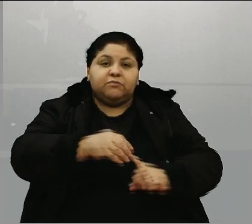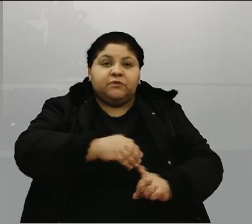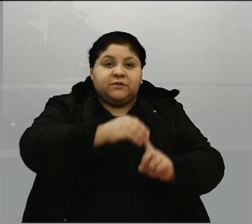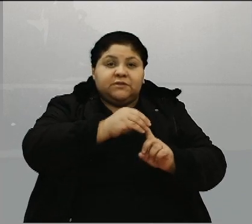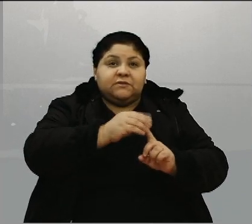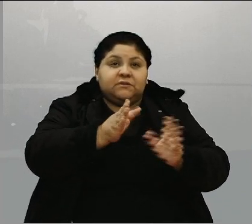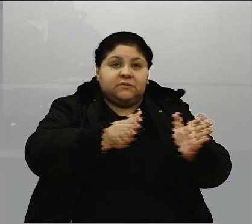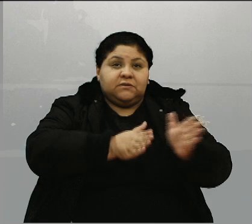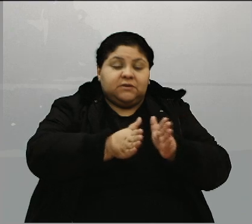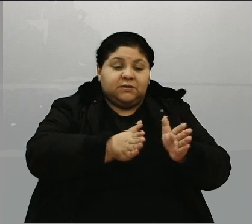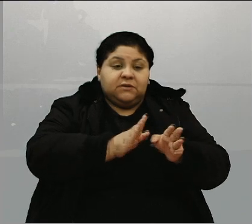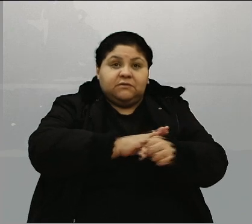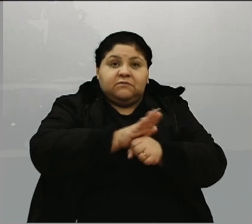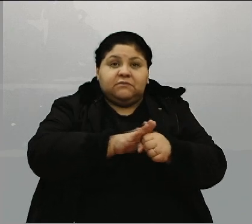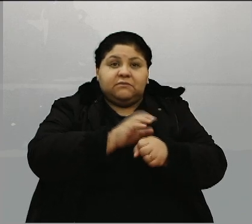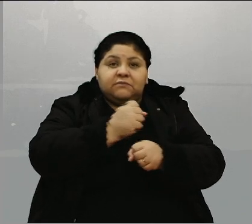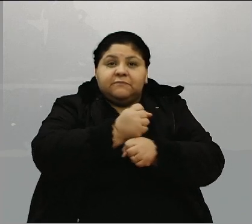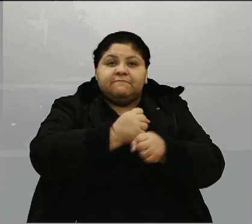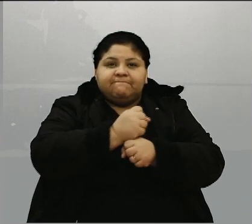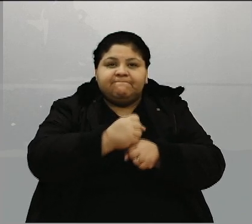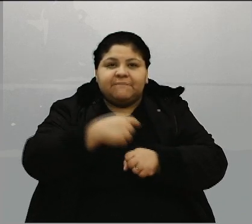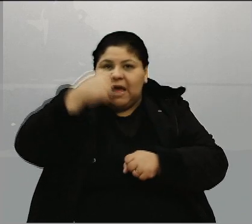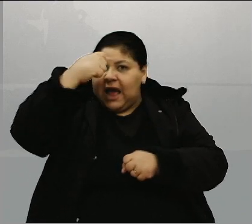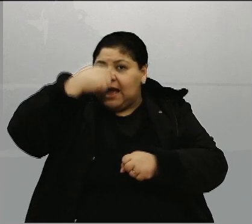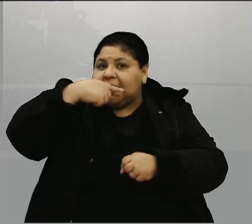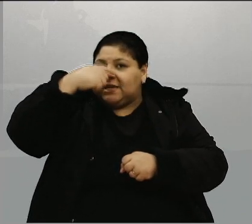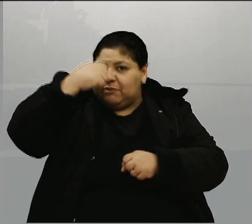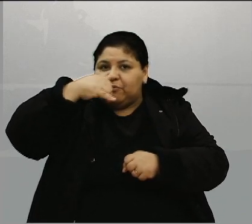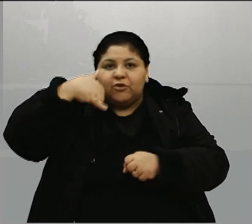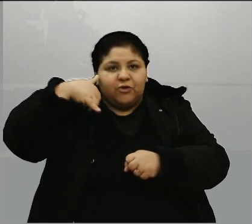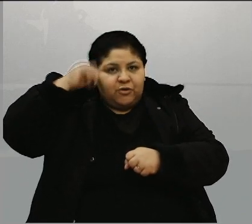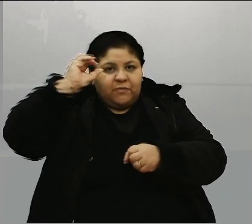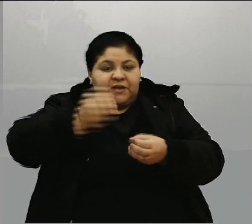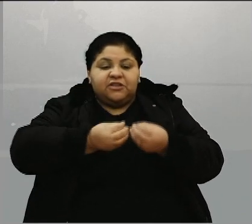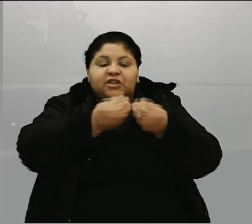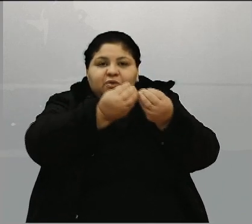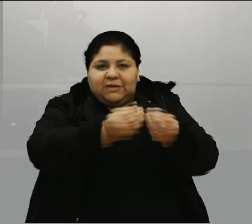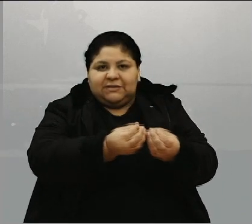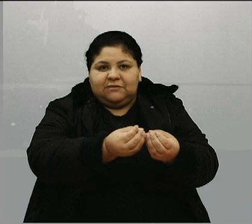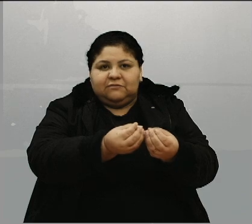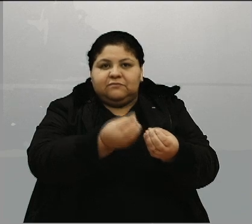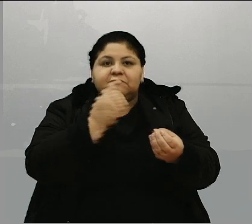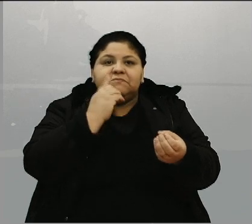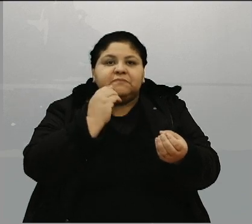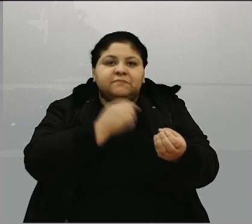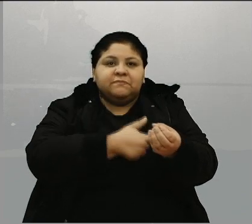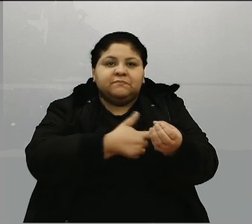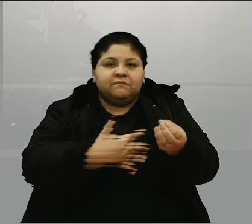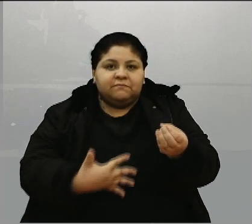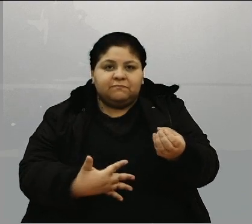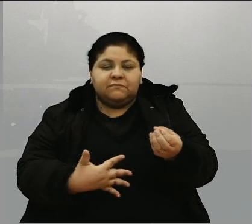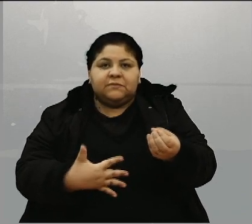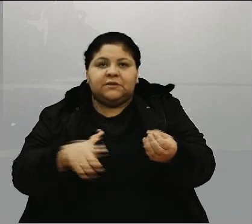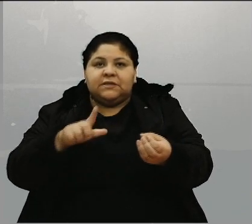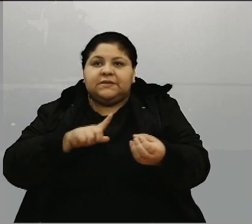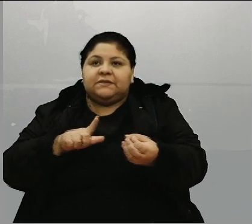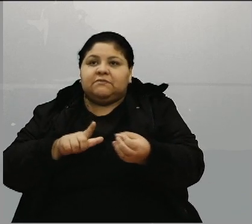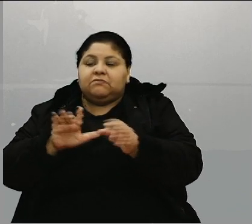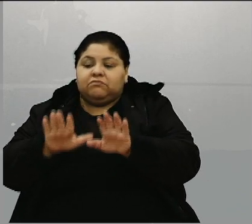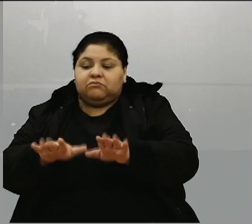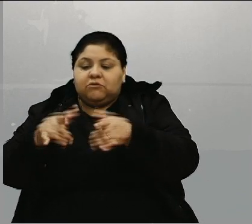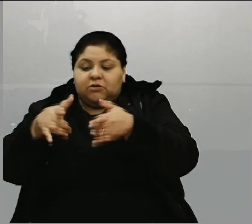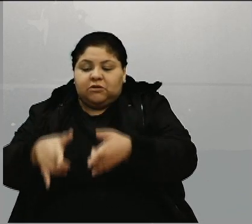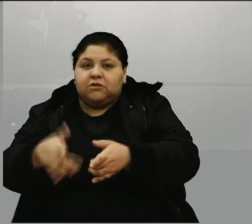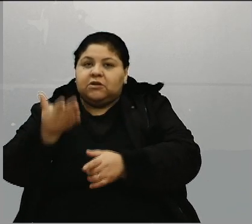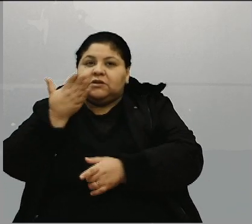do ano a gripe, né? A gripe impede a doação de sangue, né? Ter tido repouso e ter se